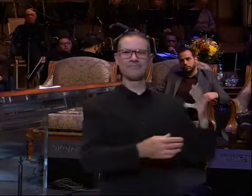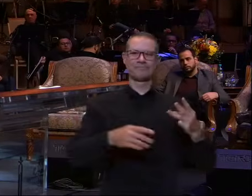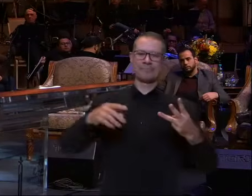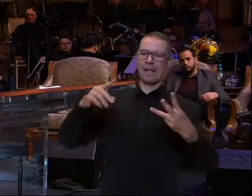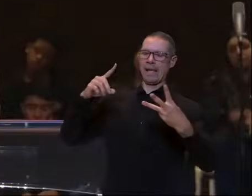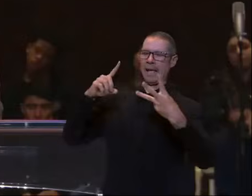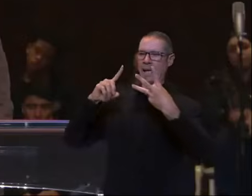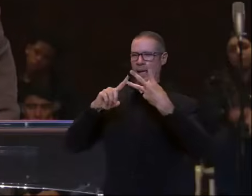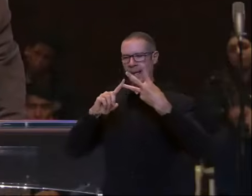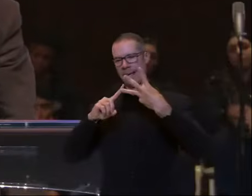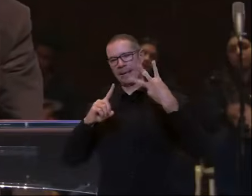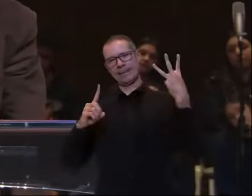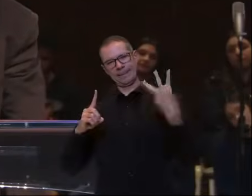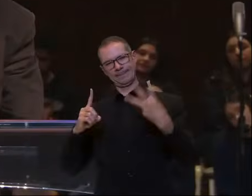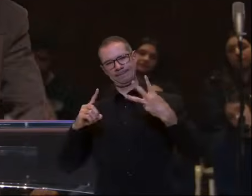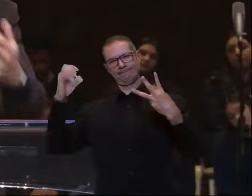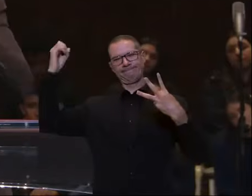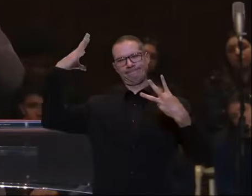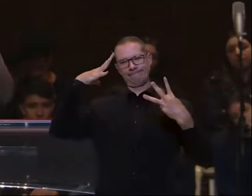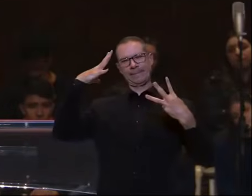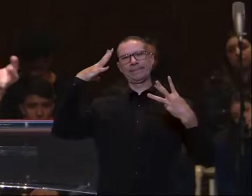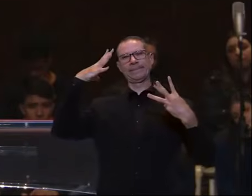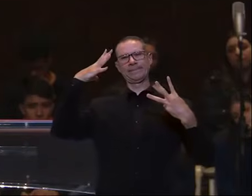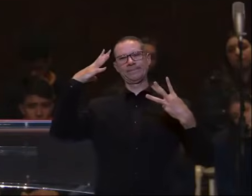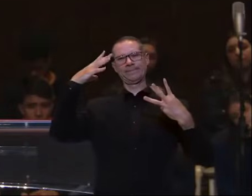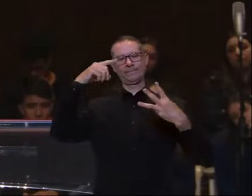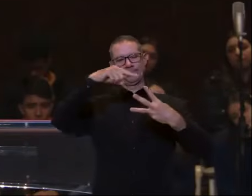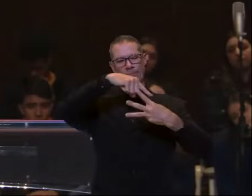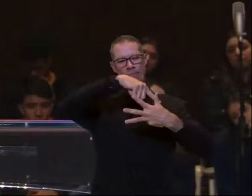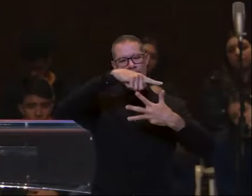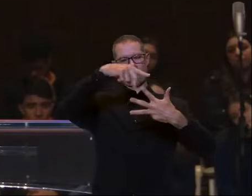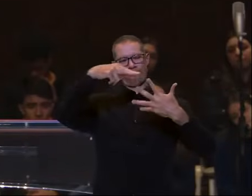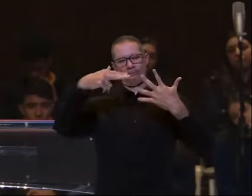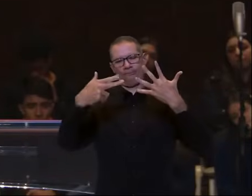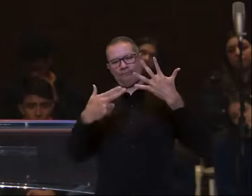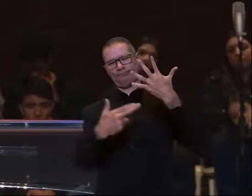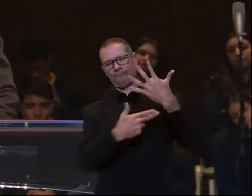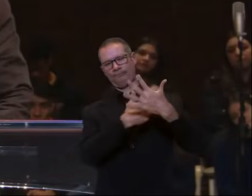Terceira bênção, ele vai falando de tantas aqui.